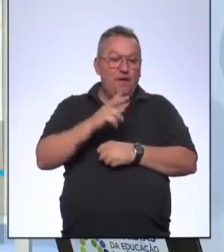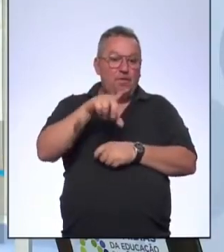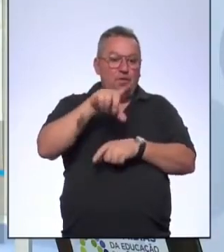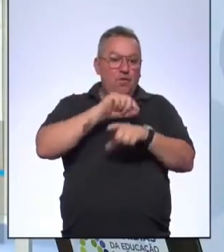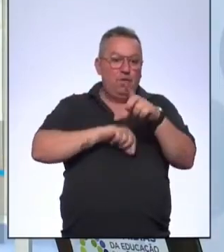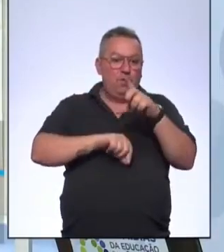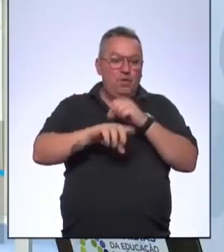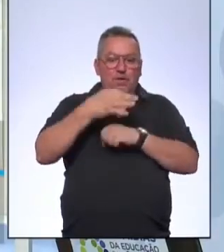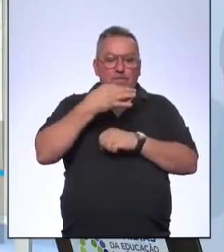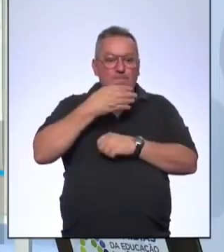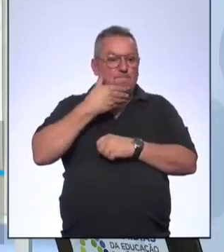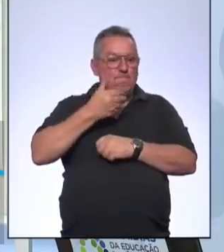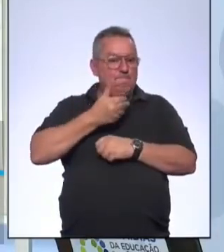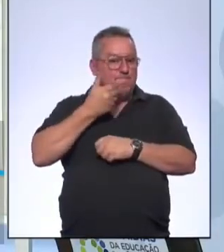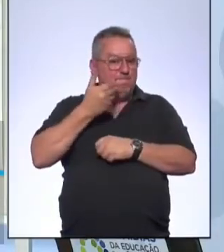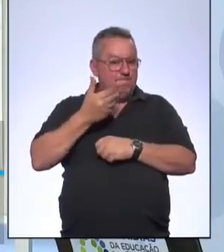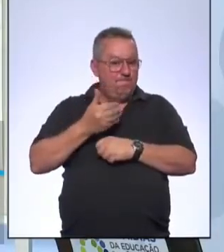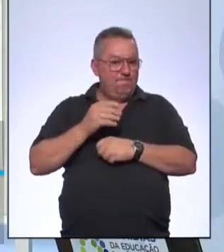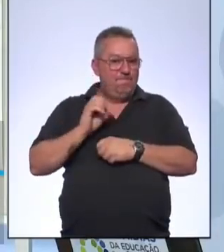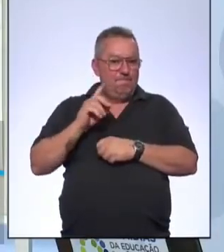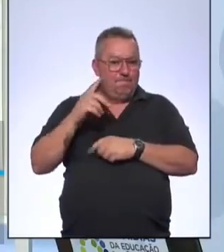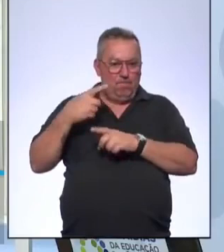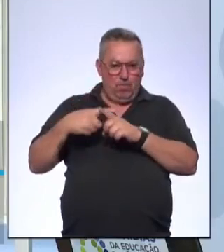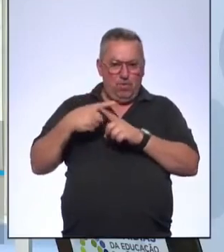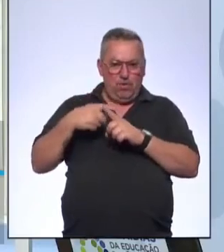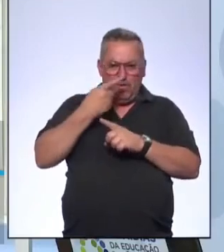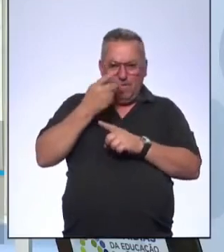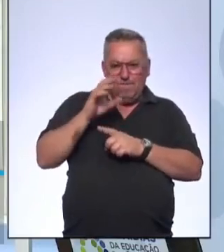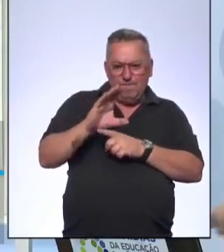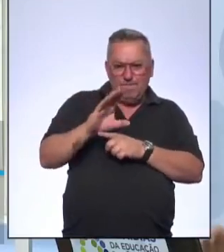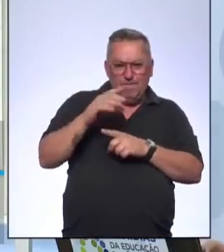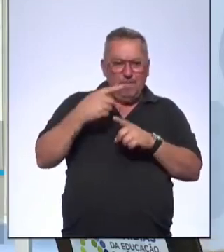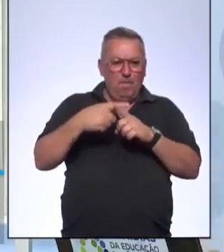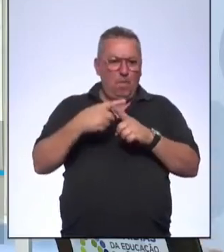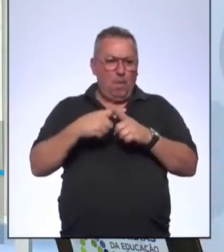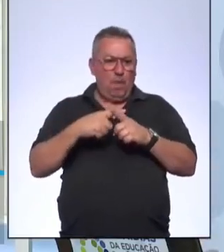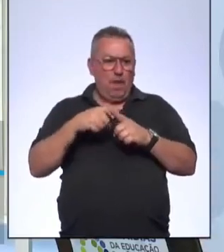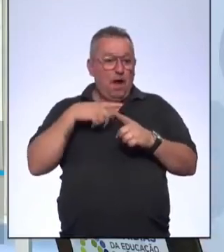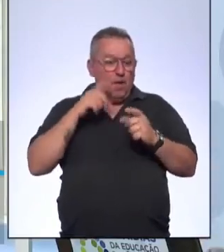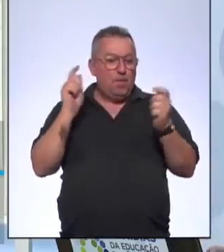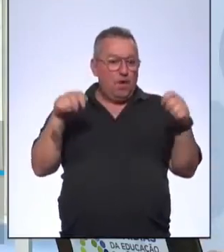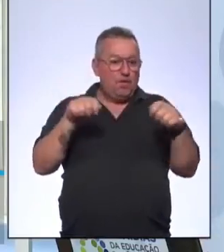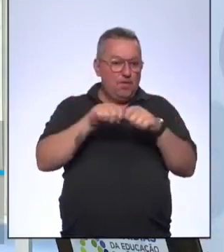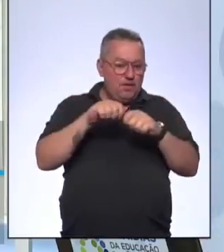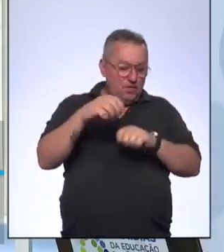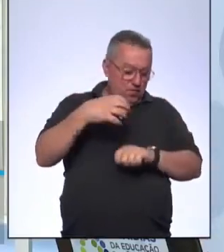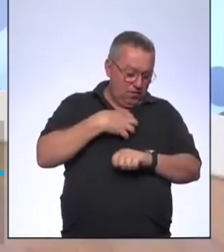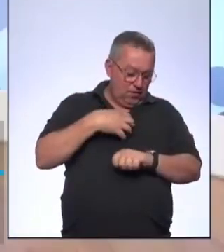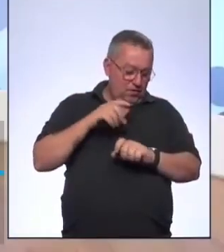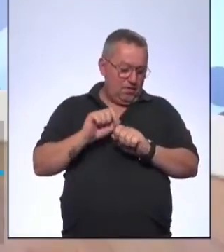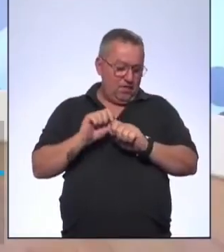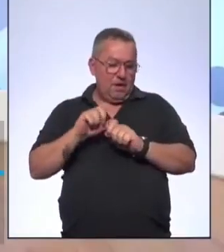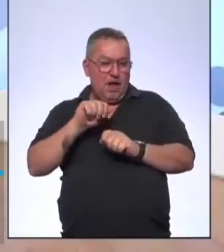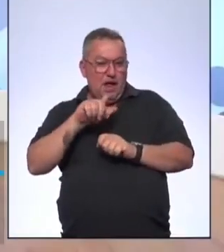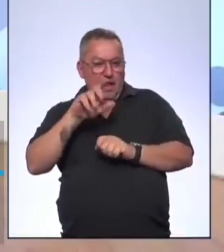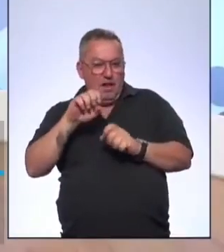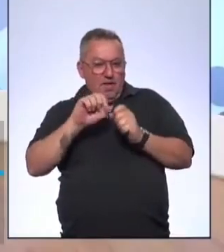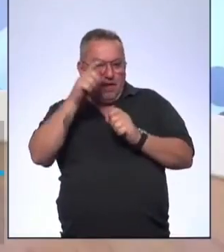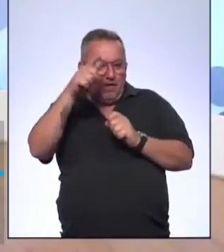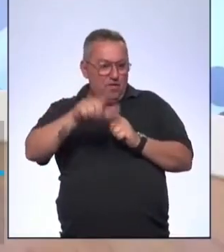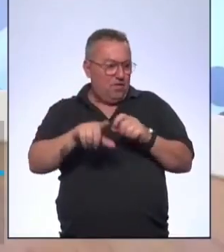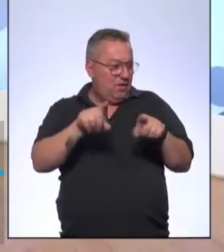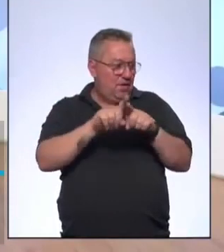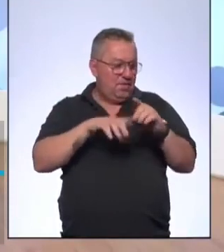escolham o que vocês acharem mais fácil. Por que eu digo isso? Porque eu posso fazer de um jeito, a Alessandra pode fazer de outro e